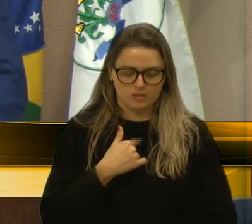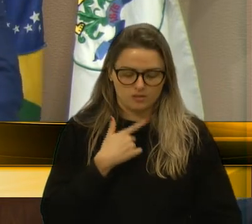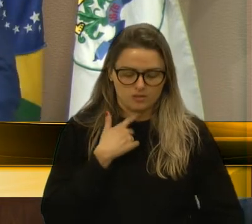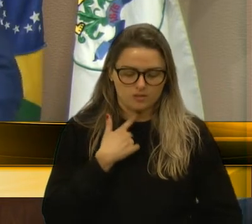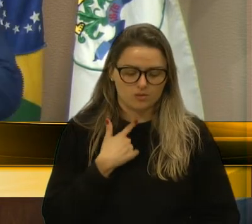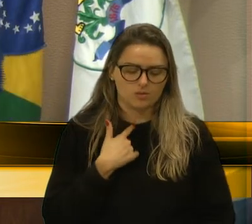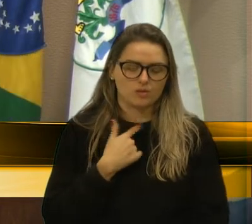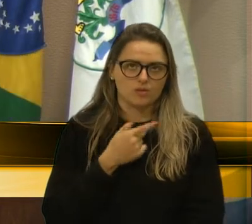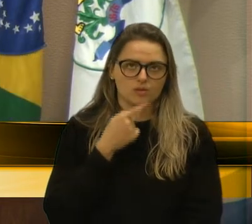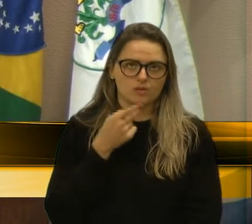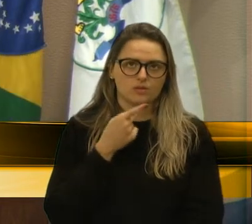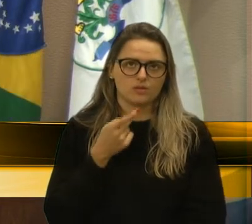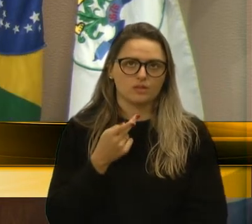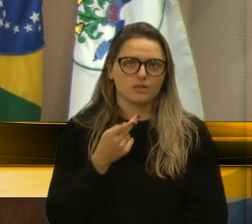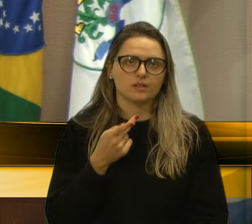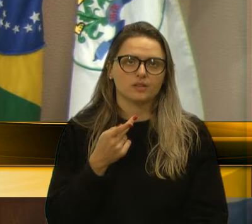muito,